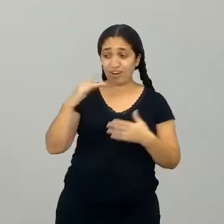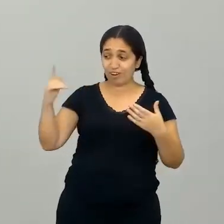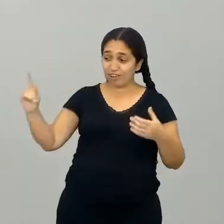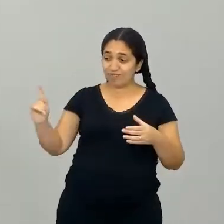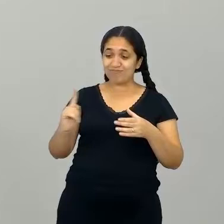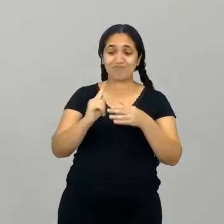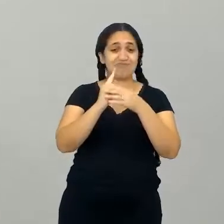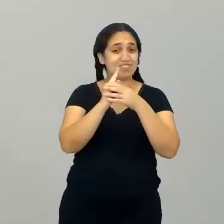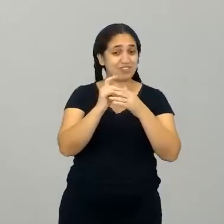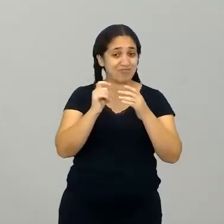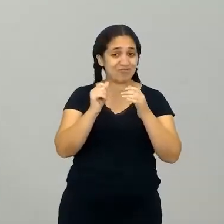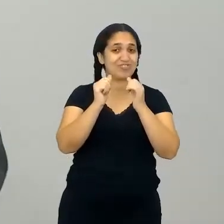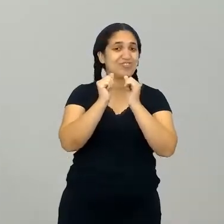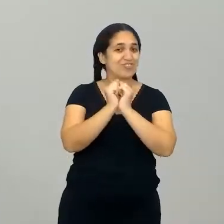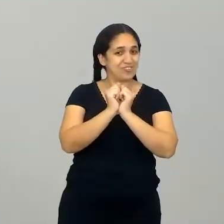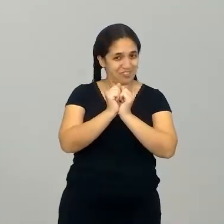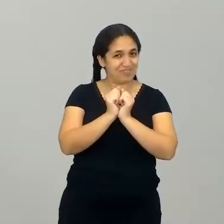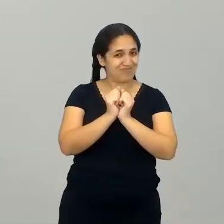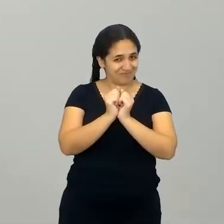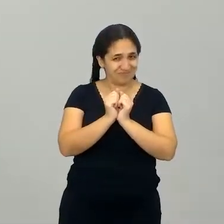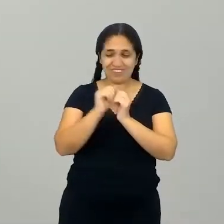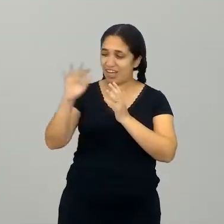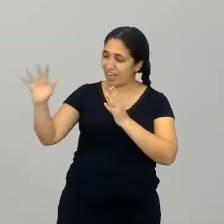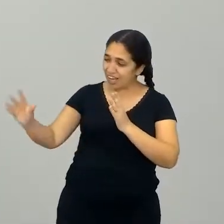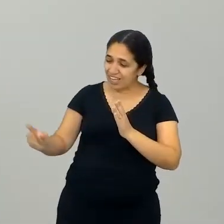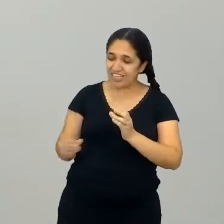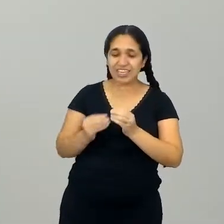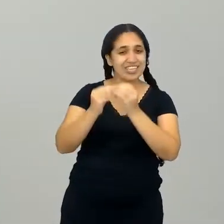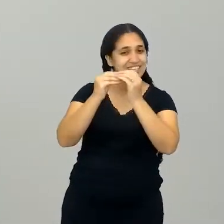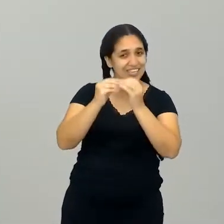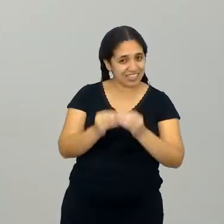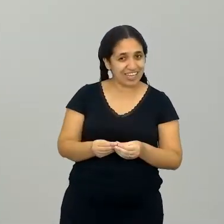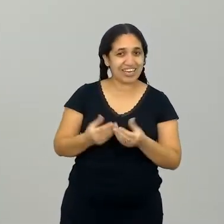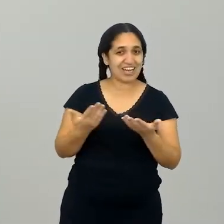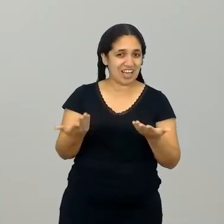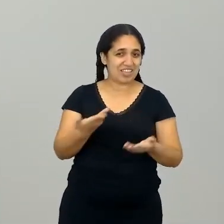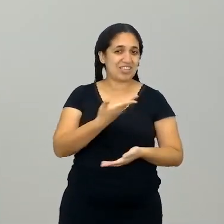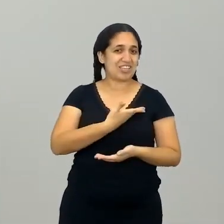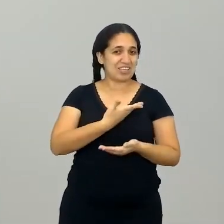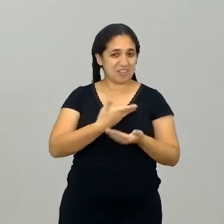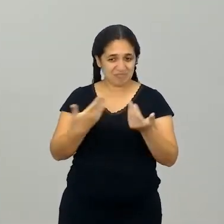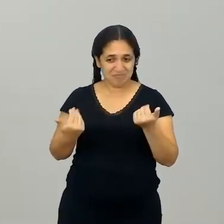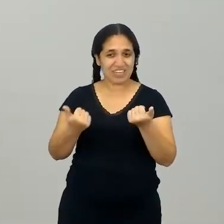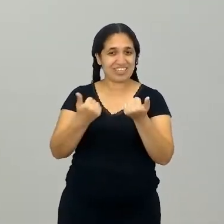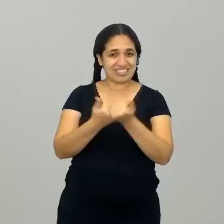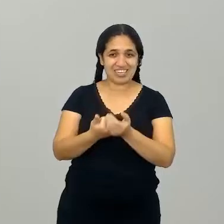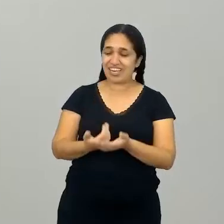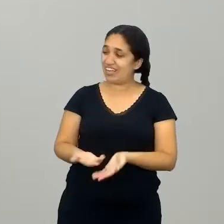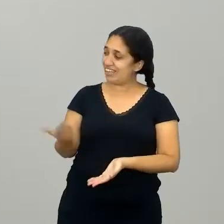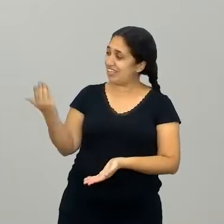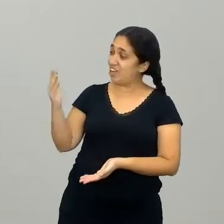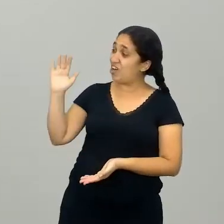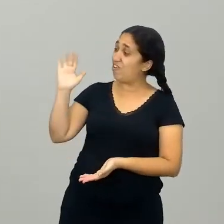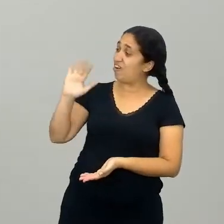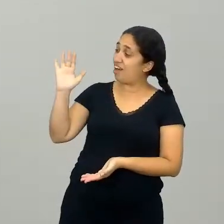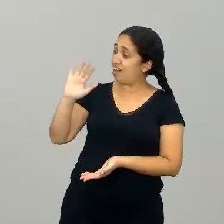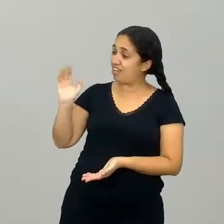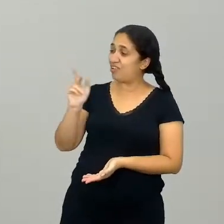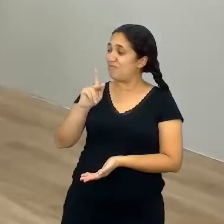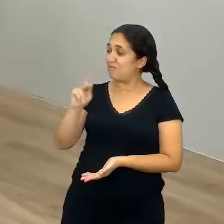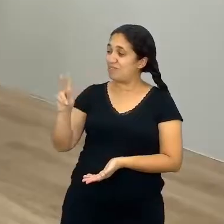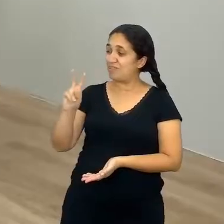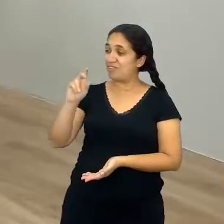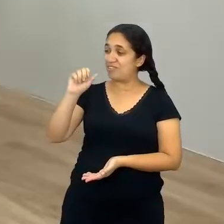a esse trabalho, que vem integrar essa parceria. Dá um alô para a galera, professor